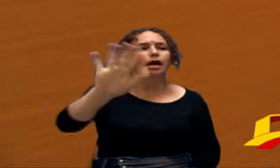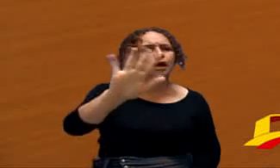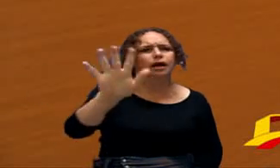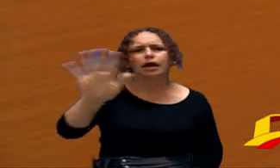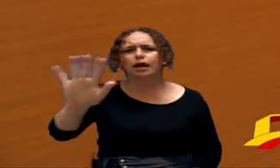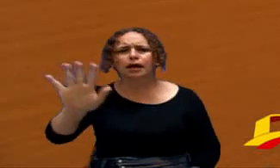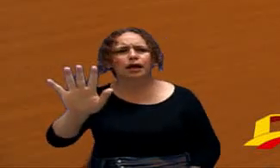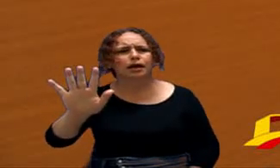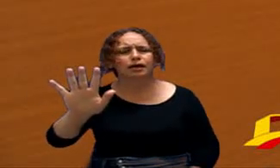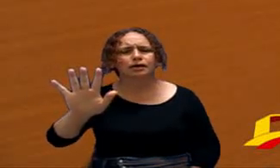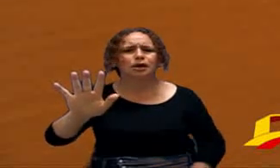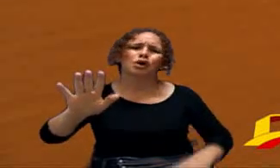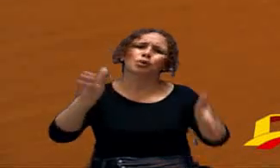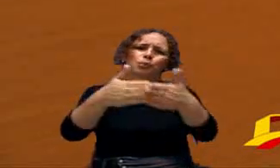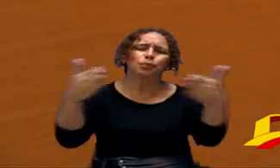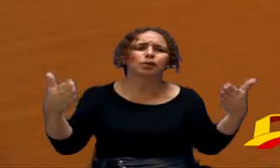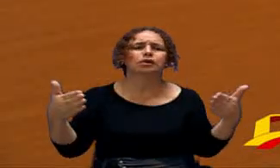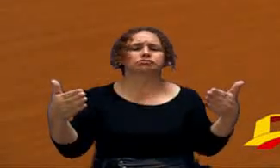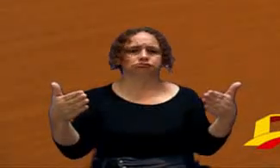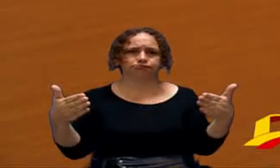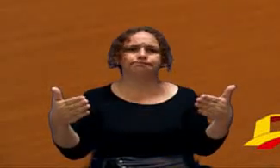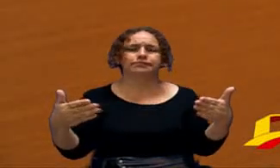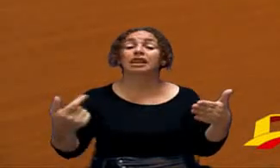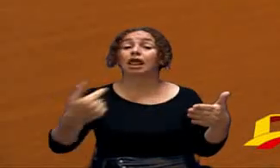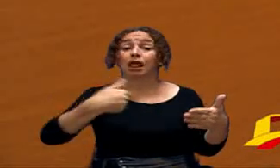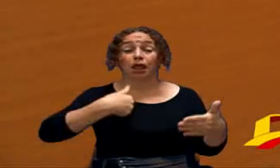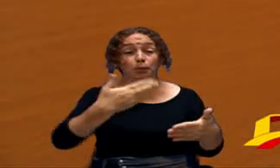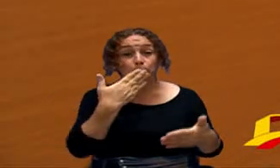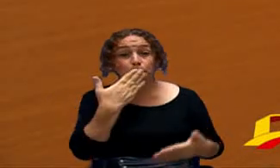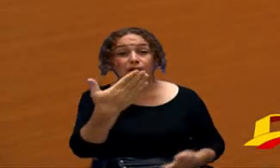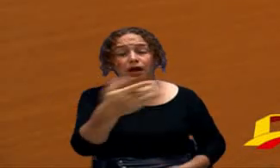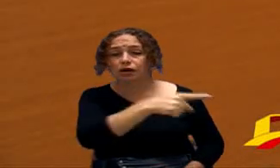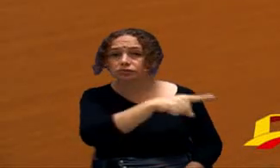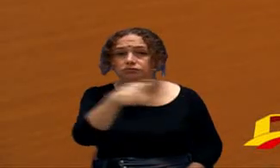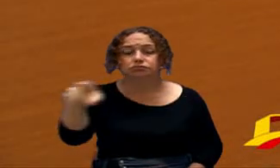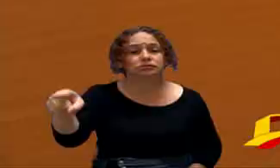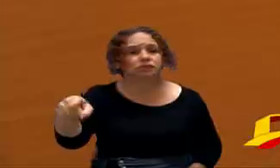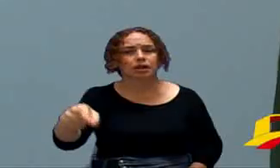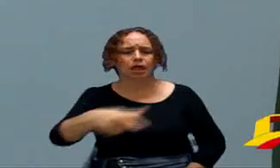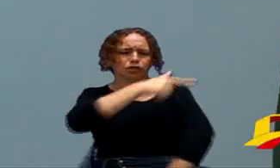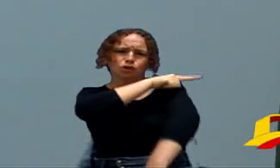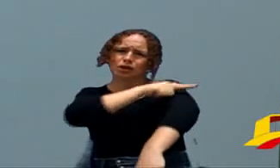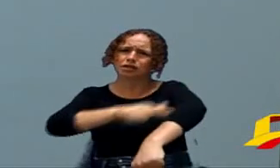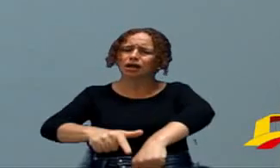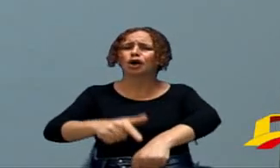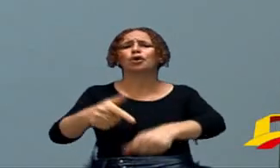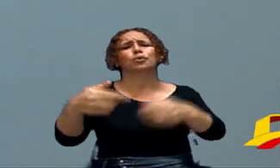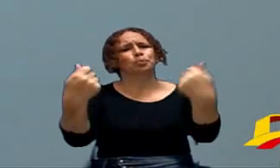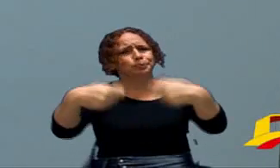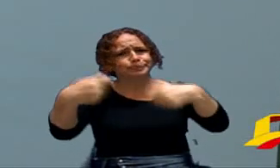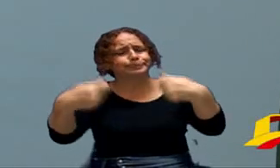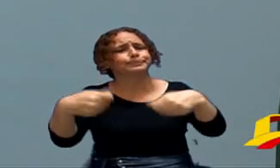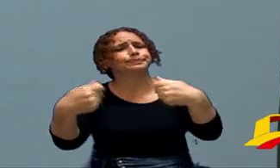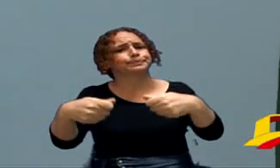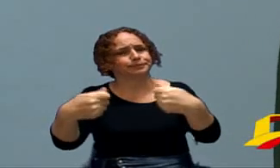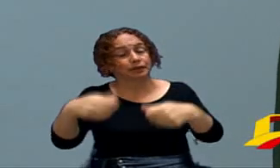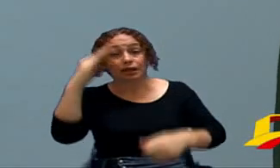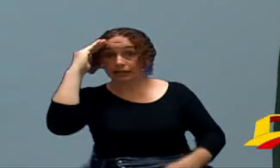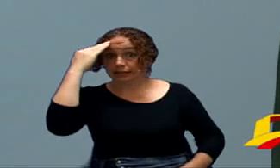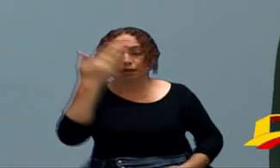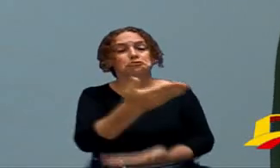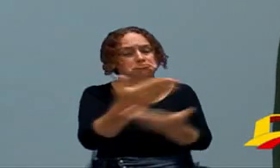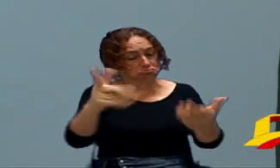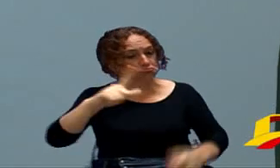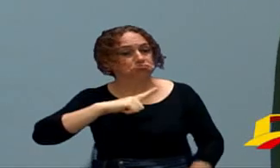Pessoal, eu estou clamando a vocês para a boa educação que eu sei que todos têm e que